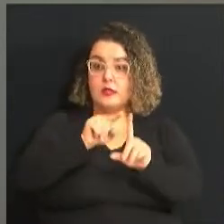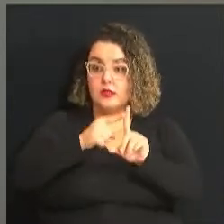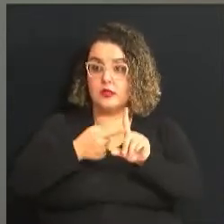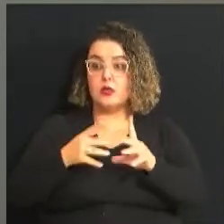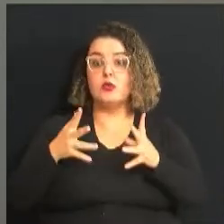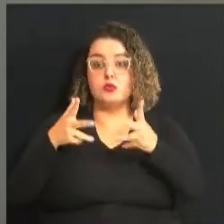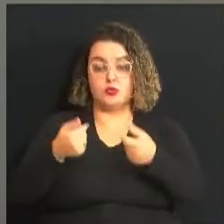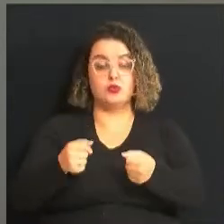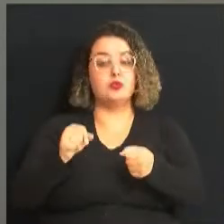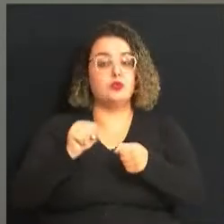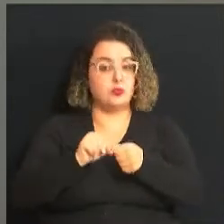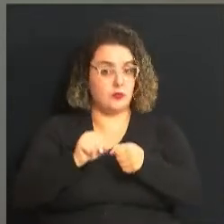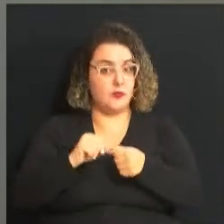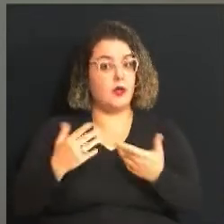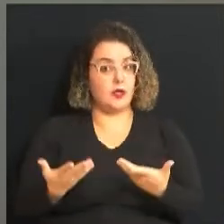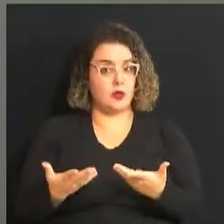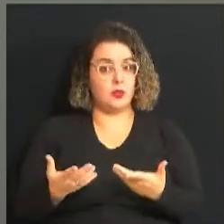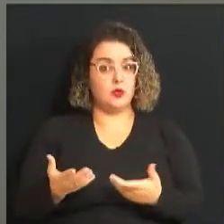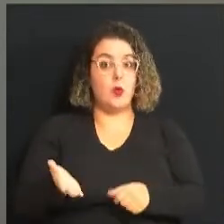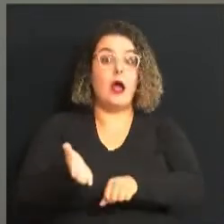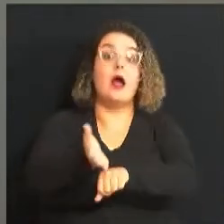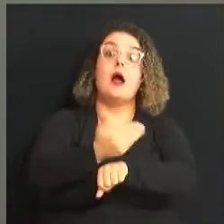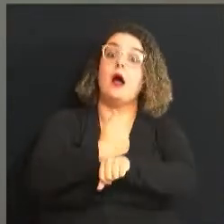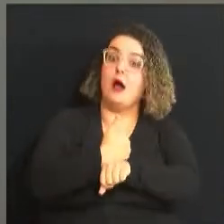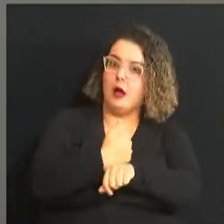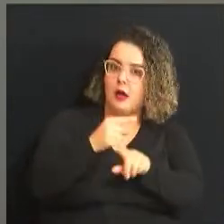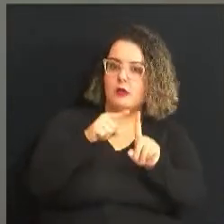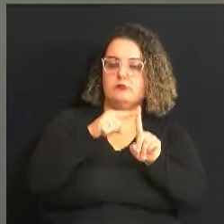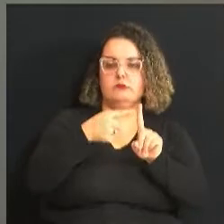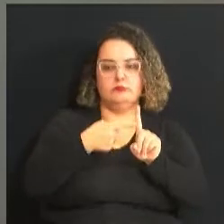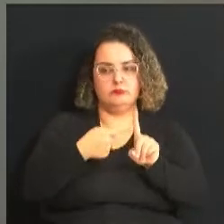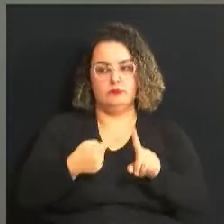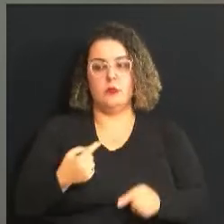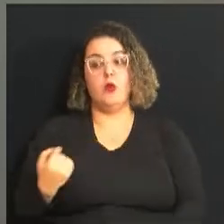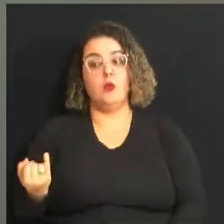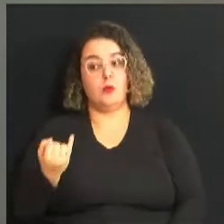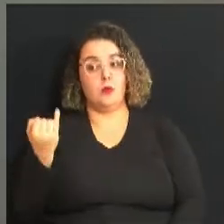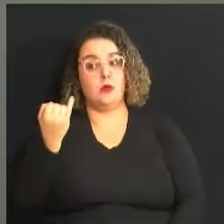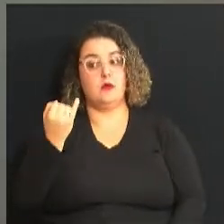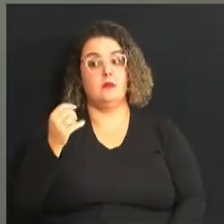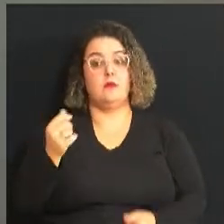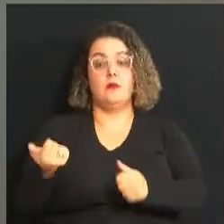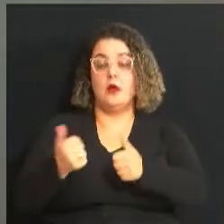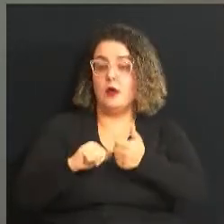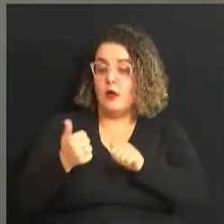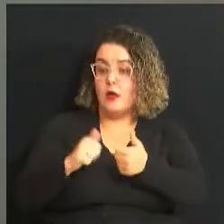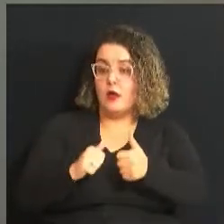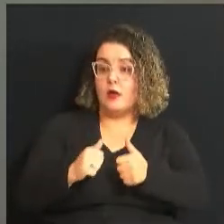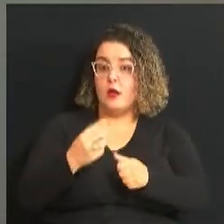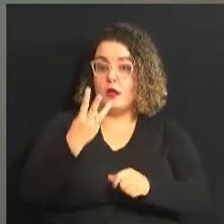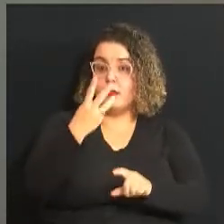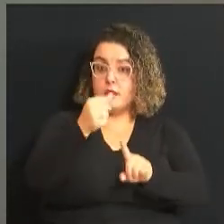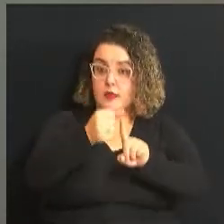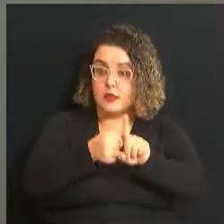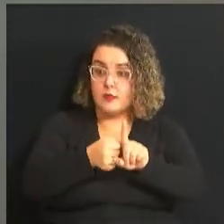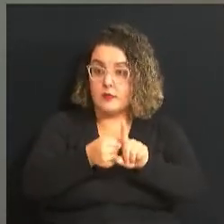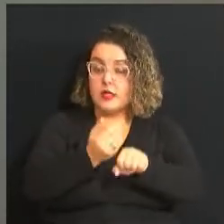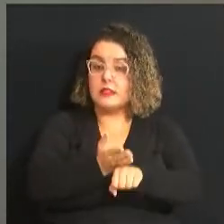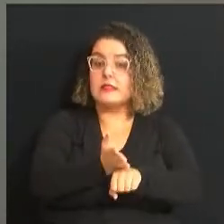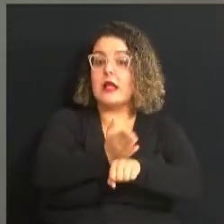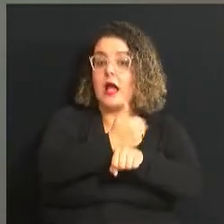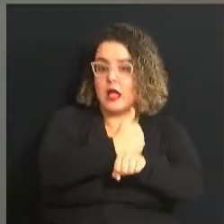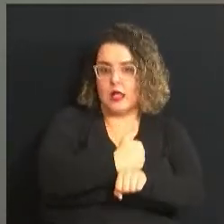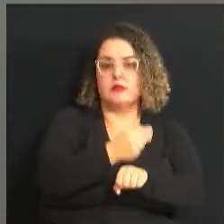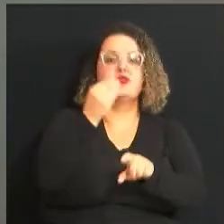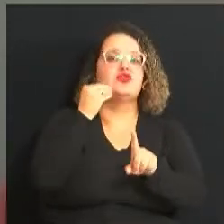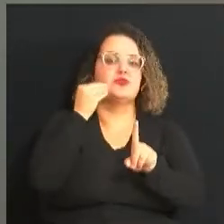feito com bastante antecedência. Na verdade, o interessante é que comece a fazer a avaliação com 3 meses de antecedência, para